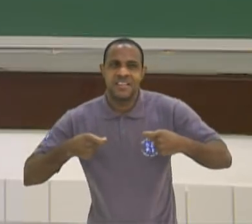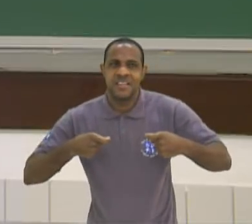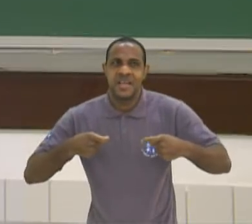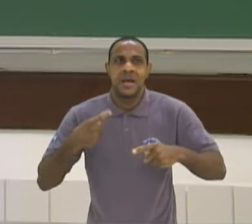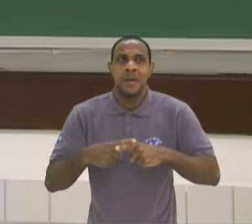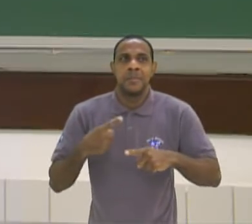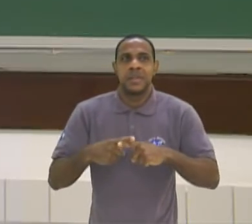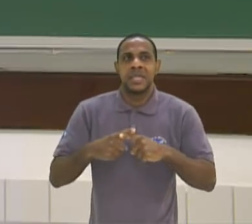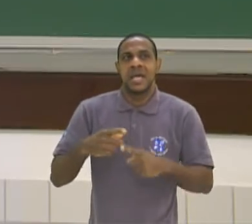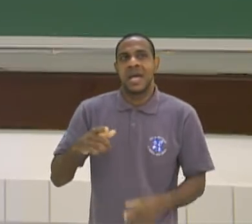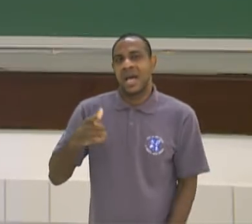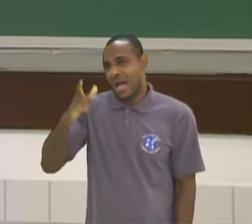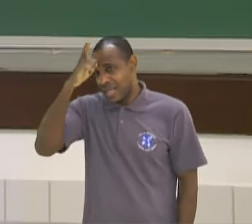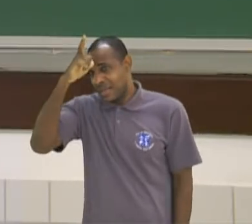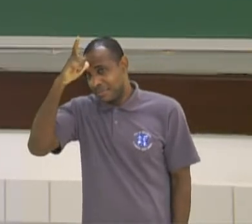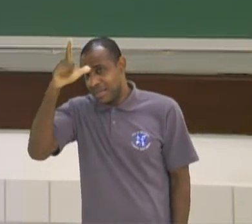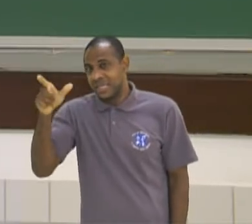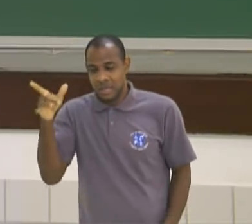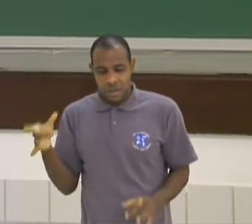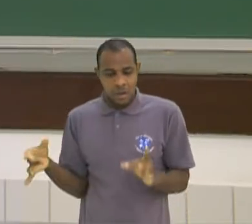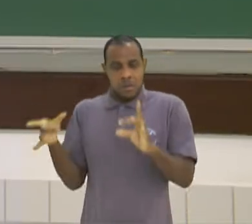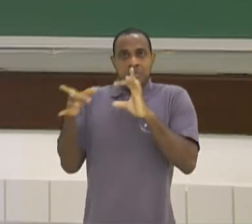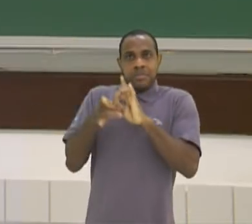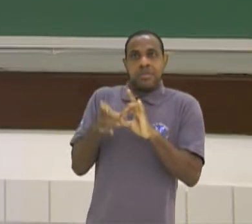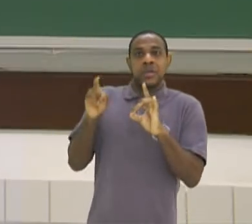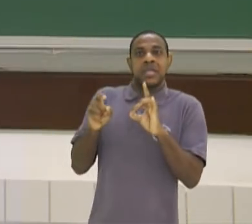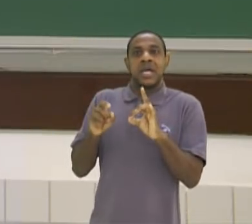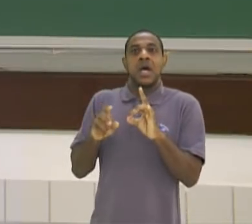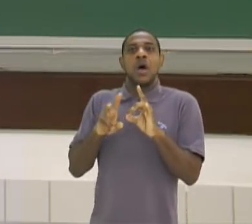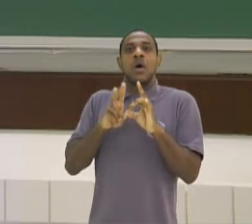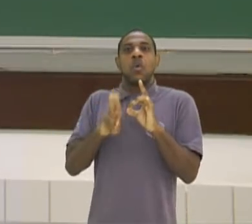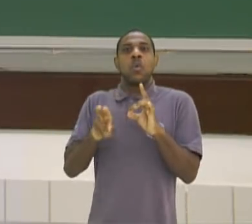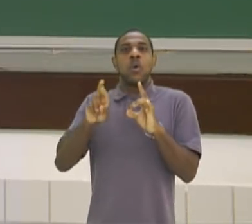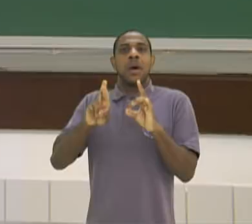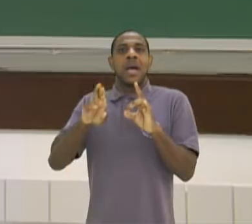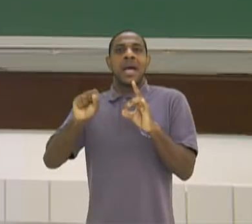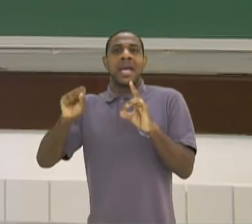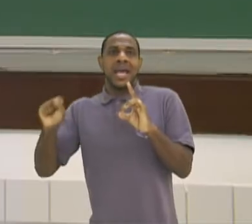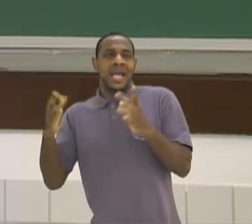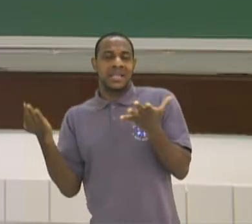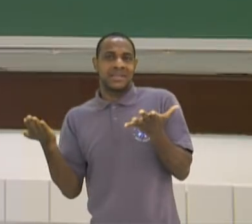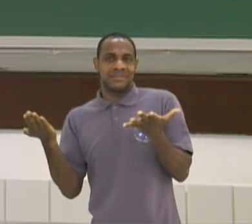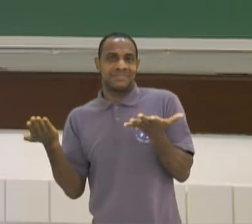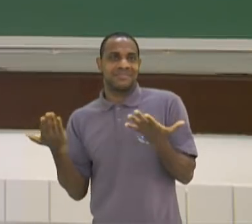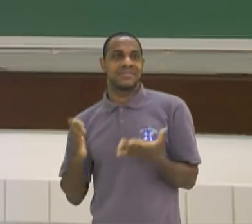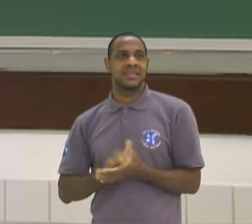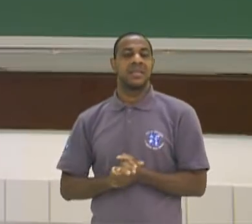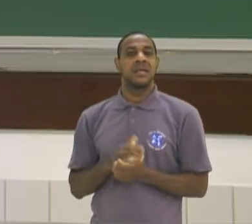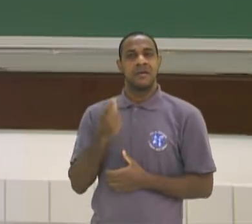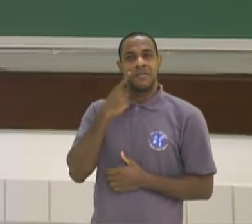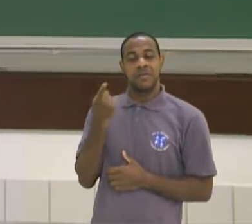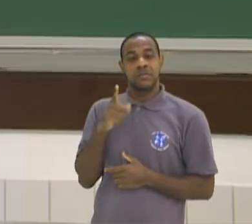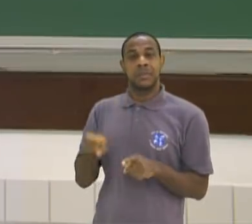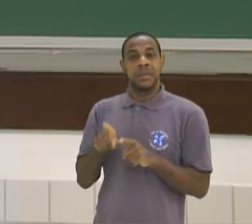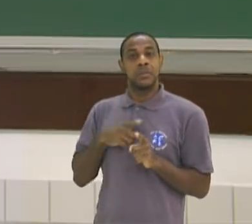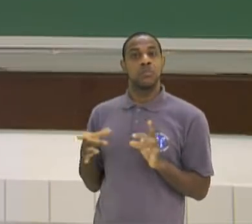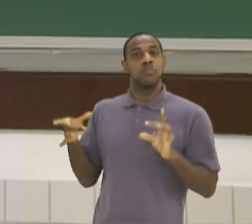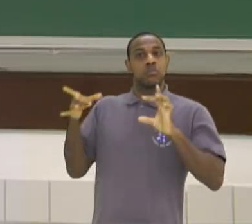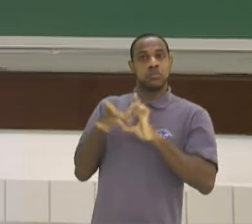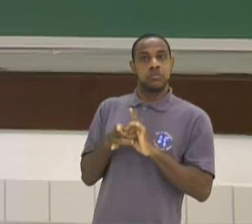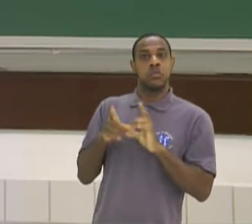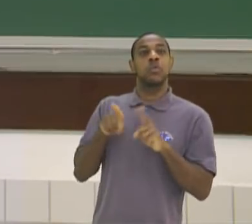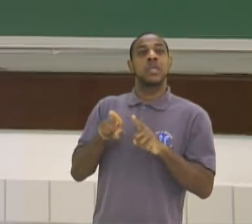União Soviética. E o governo do Salvador Allende, você vai ver na aula de hoje, muito associado ao